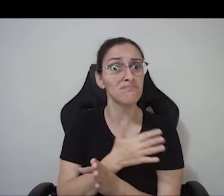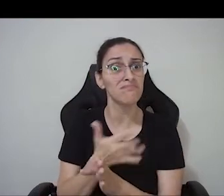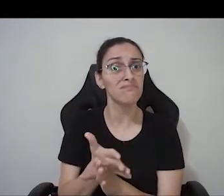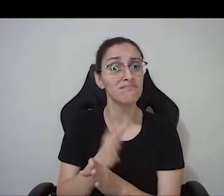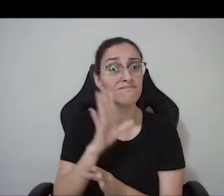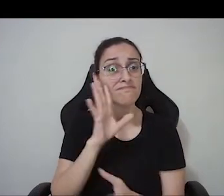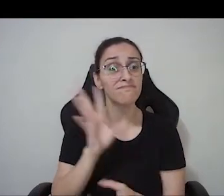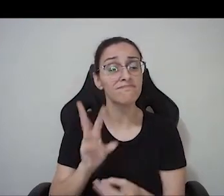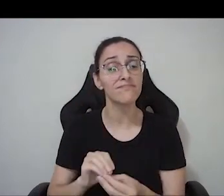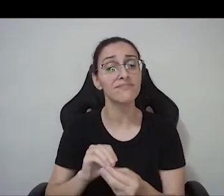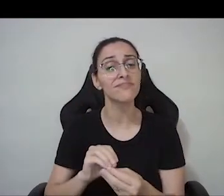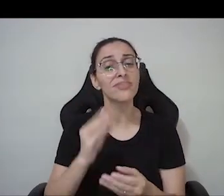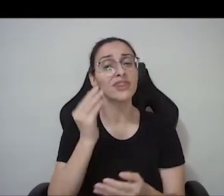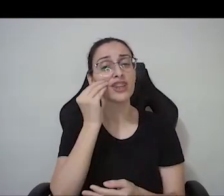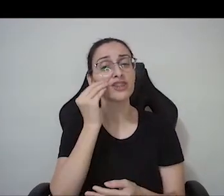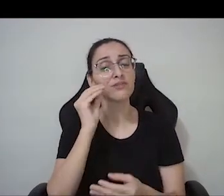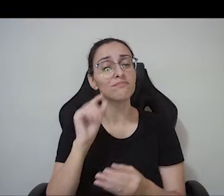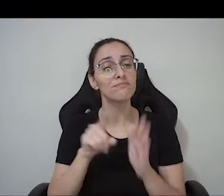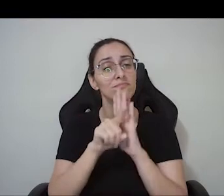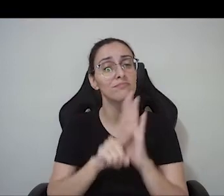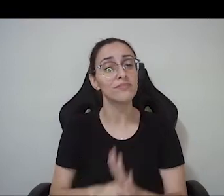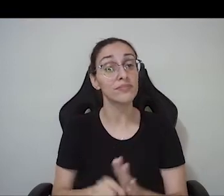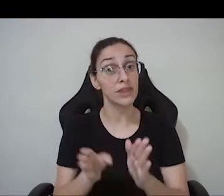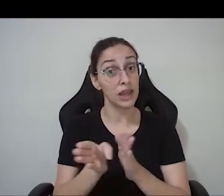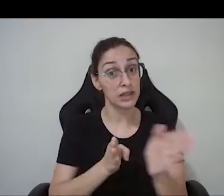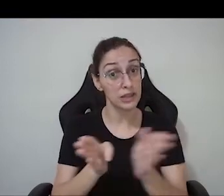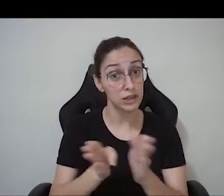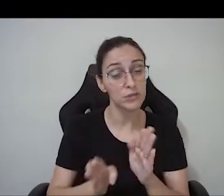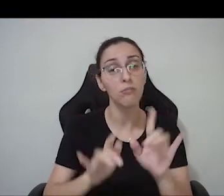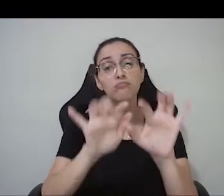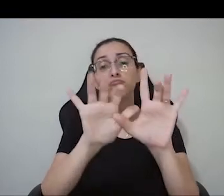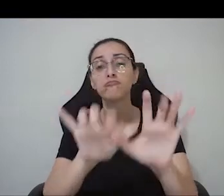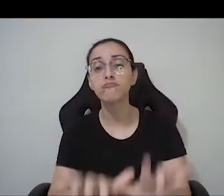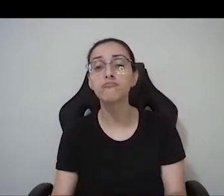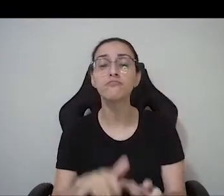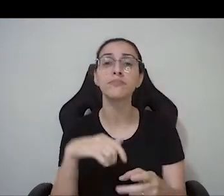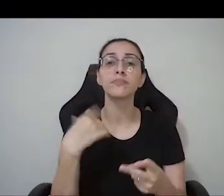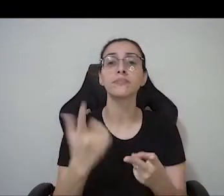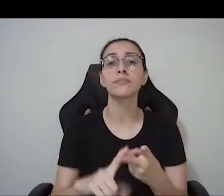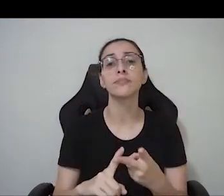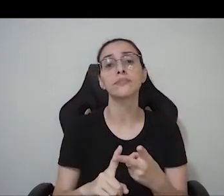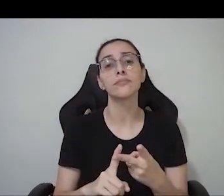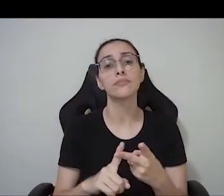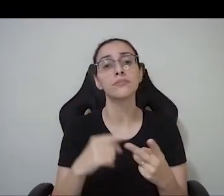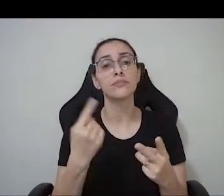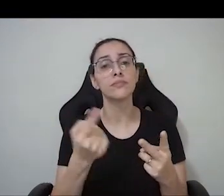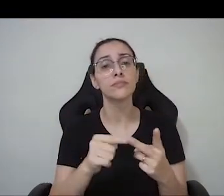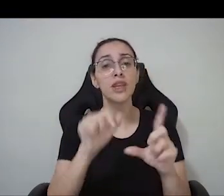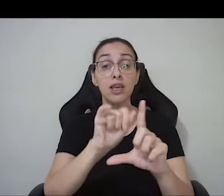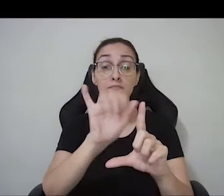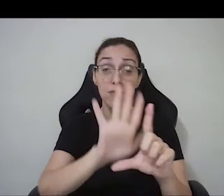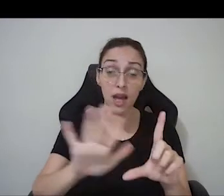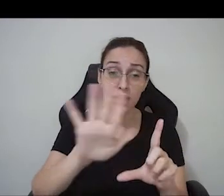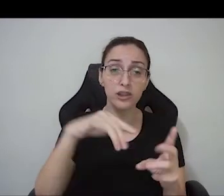nesses testes? Foi verificada a acessibilidade com formulários, a acessibilidade em imagens